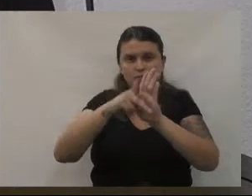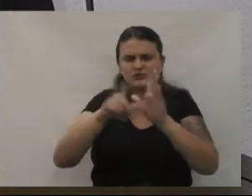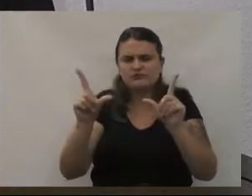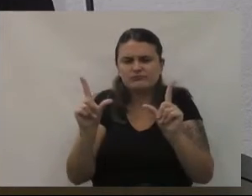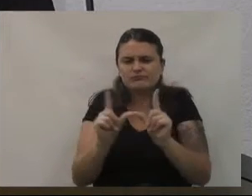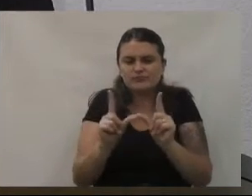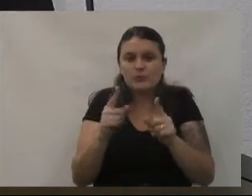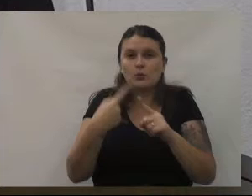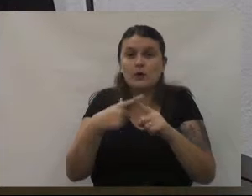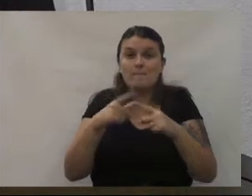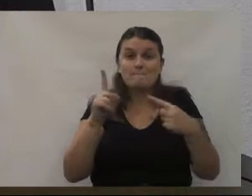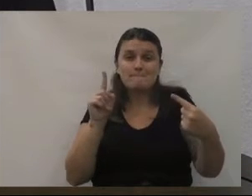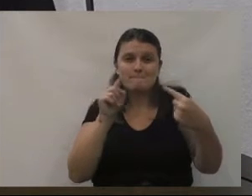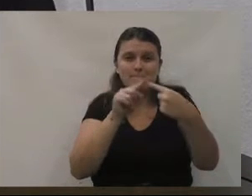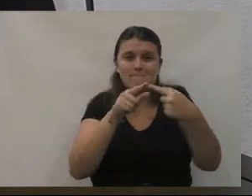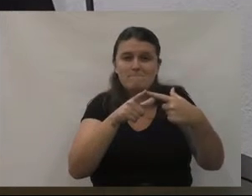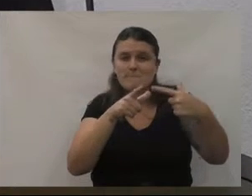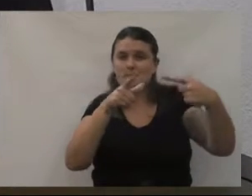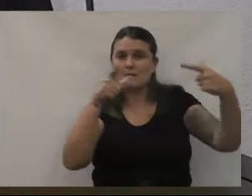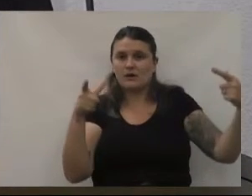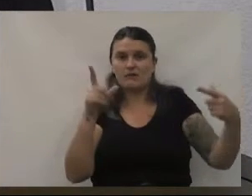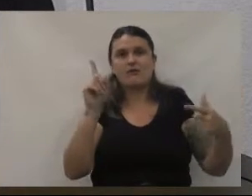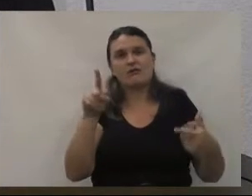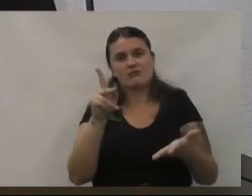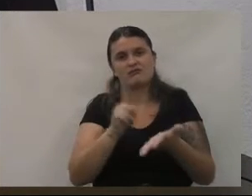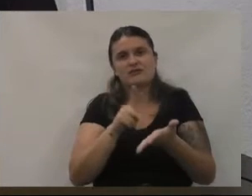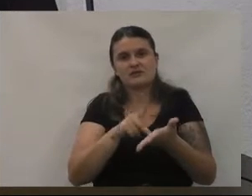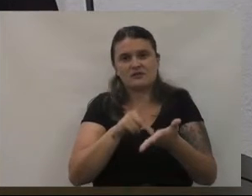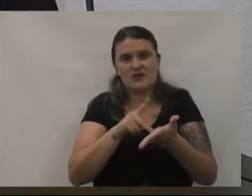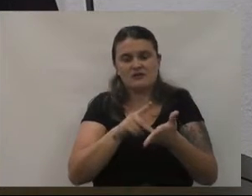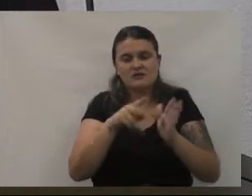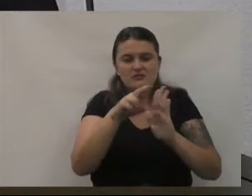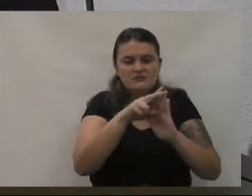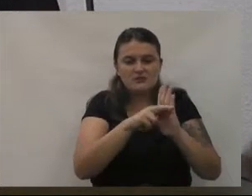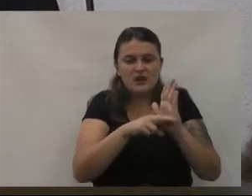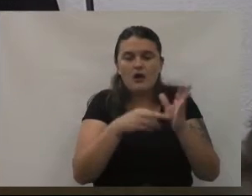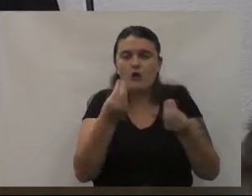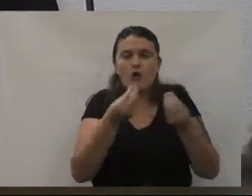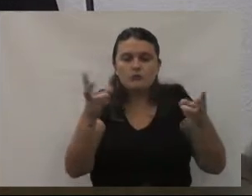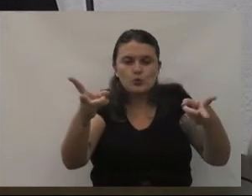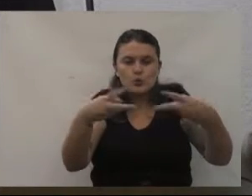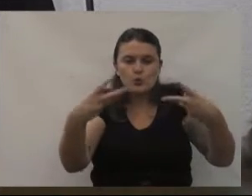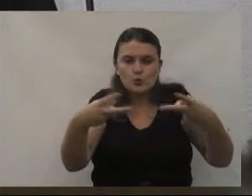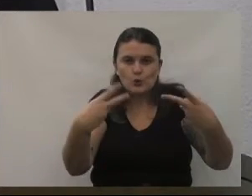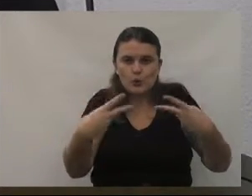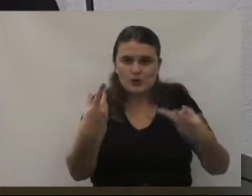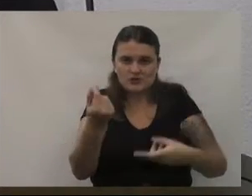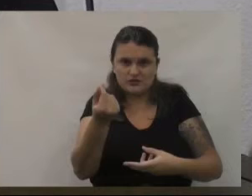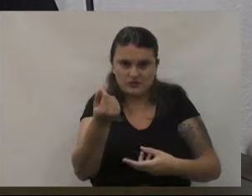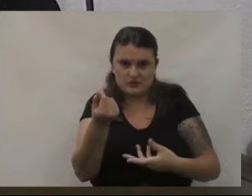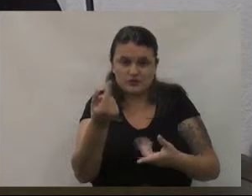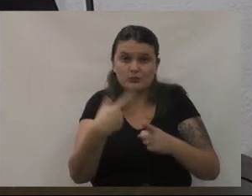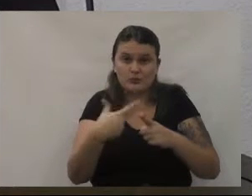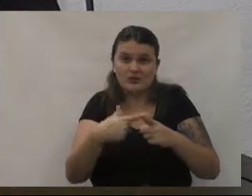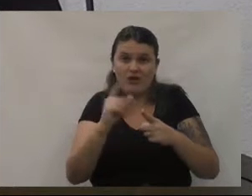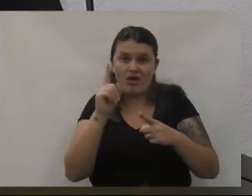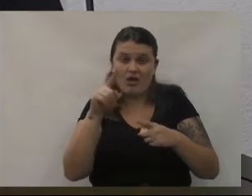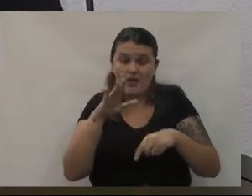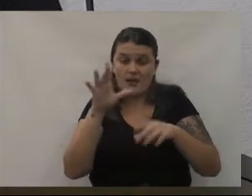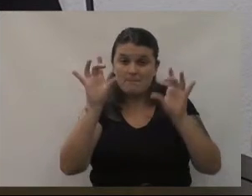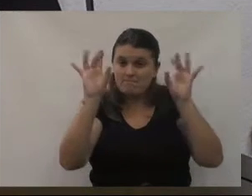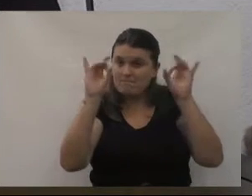O objetivo maior é realmente o regime de capitalização, que é a menina dos olhos da